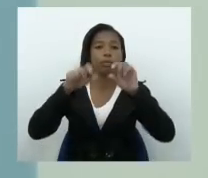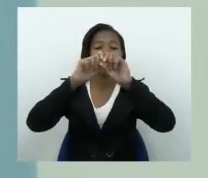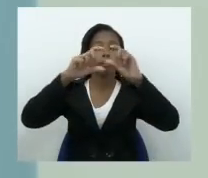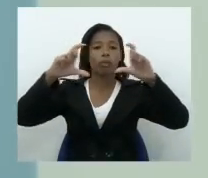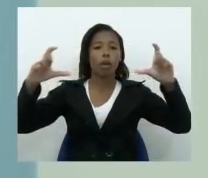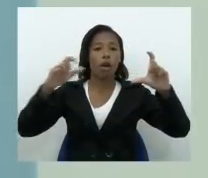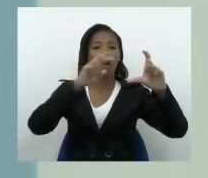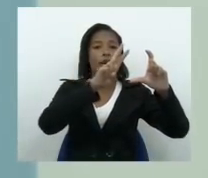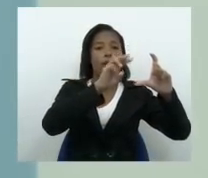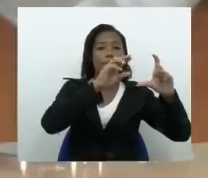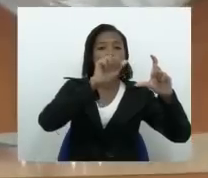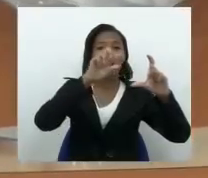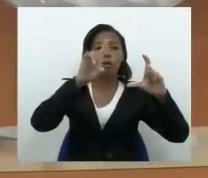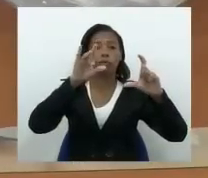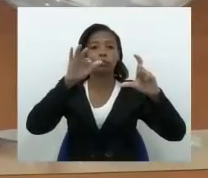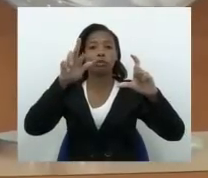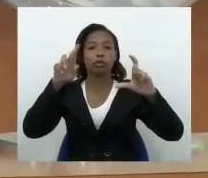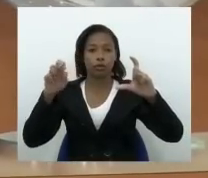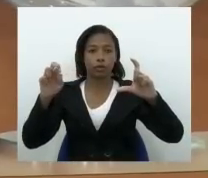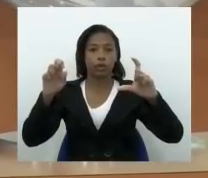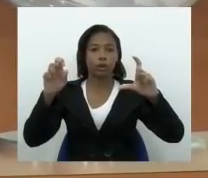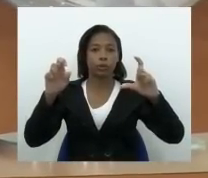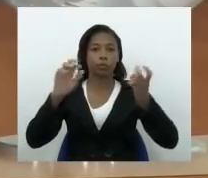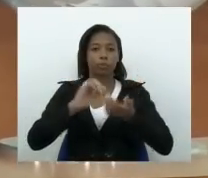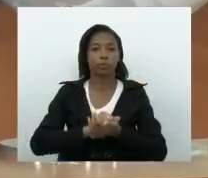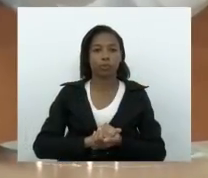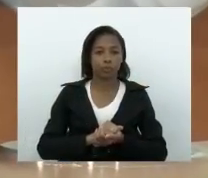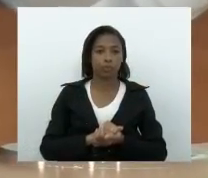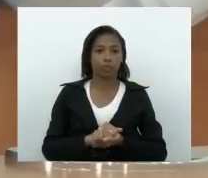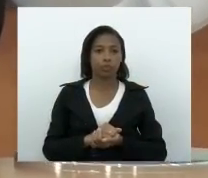Valdir Carleto, site Clique Guarulhos.